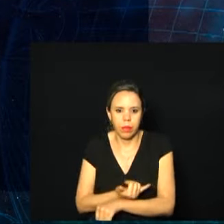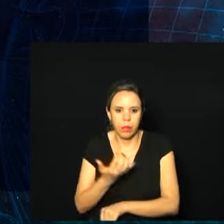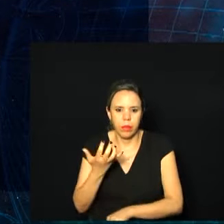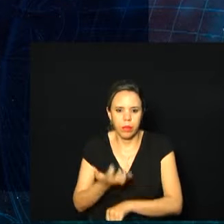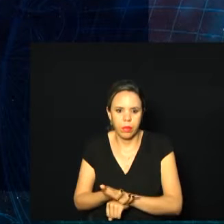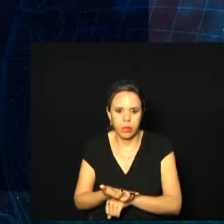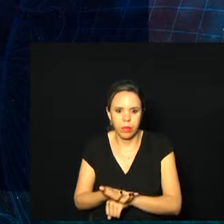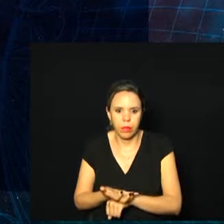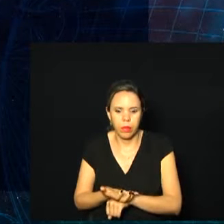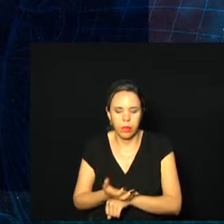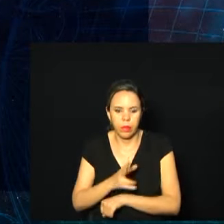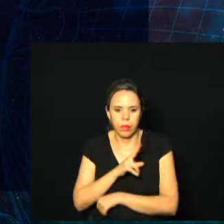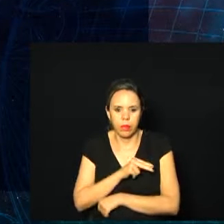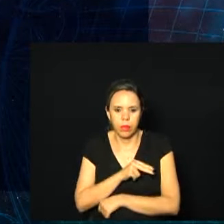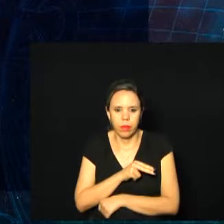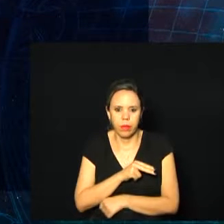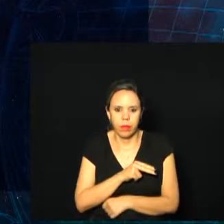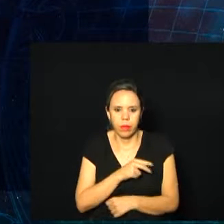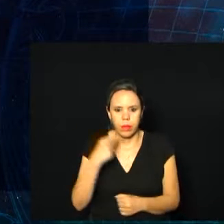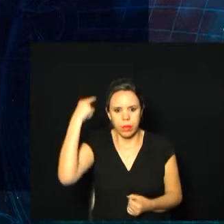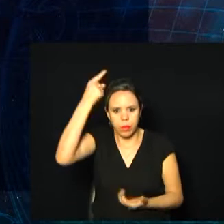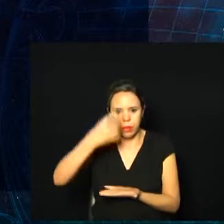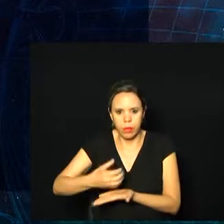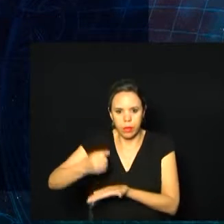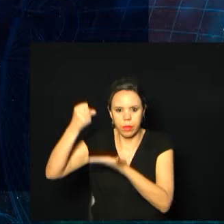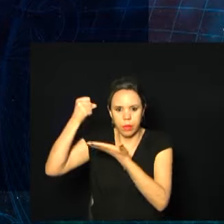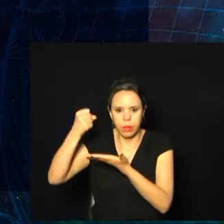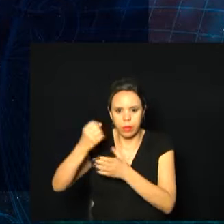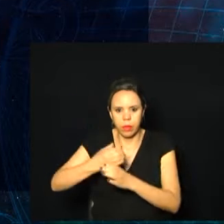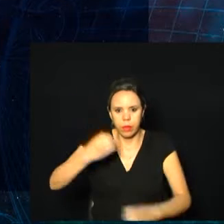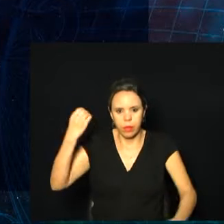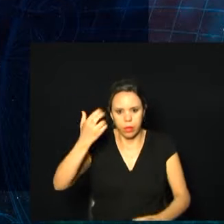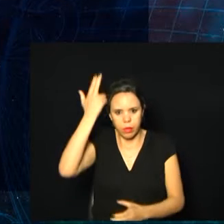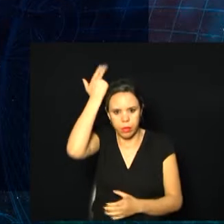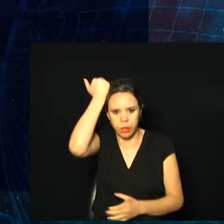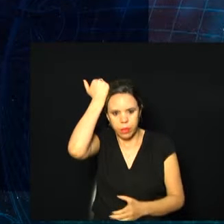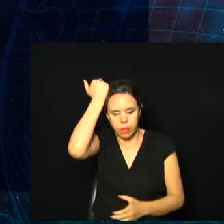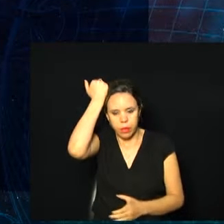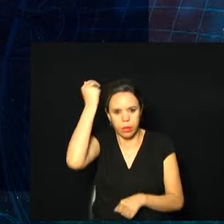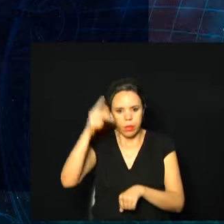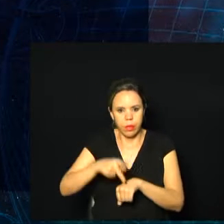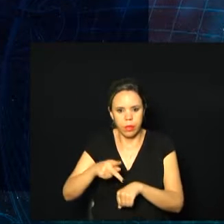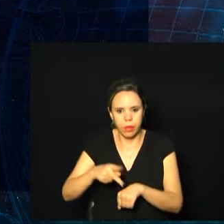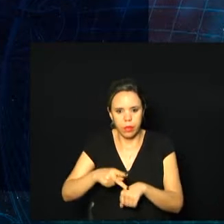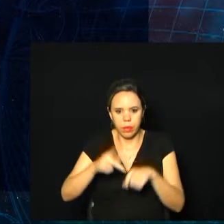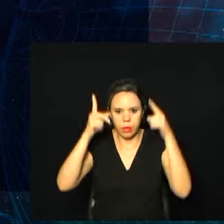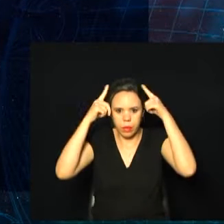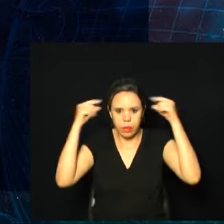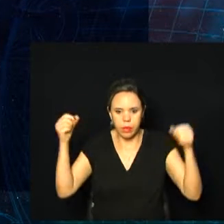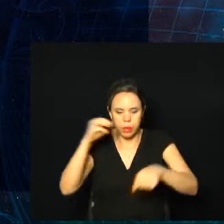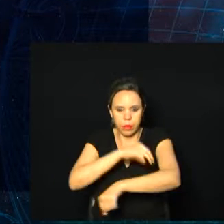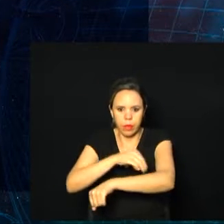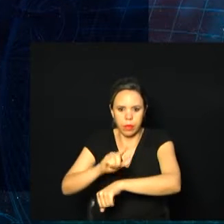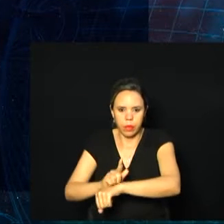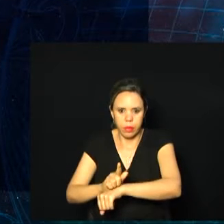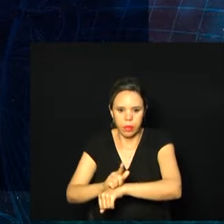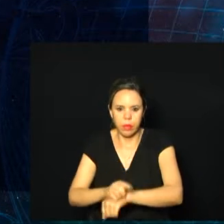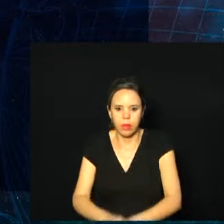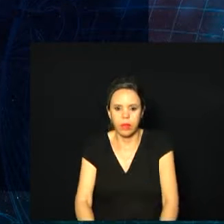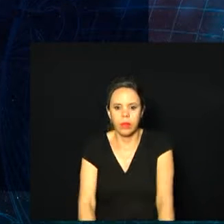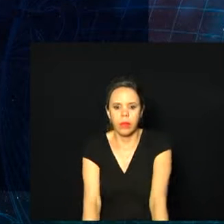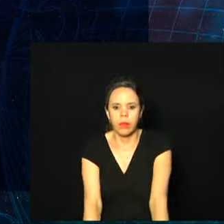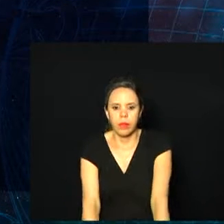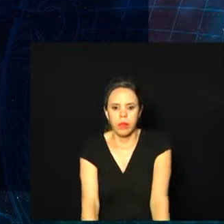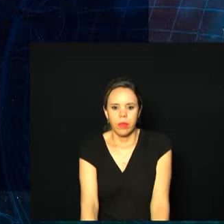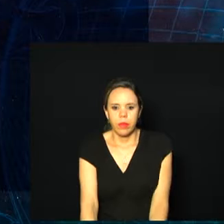Jaguariúna, Nova Odessa, Arthur Nogueira, Santo Antônio de Posse, Engenheiro Coelho, Pedreira, Olambra e